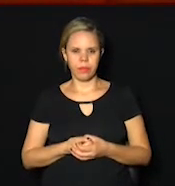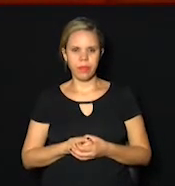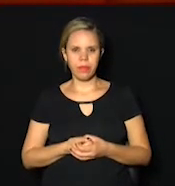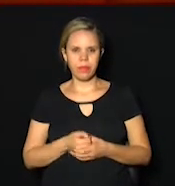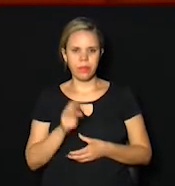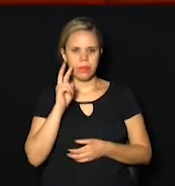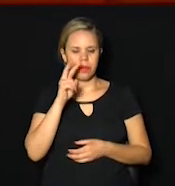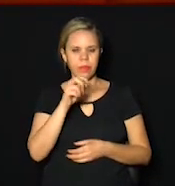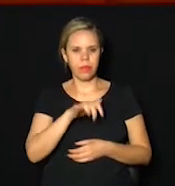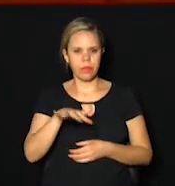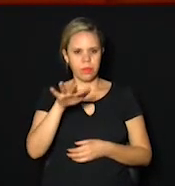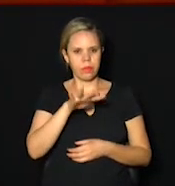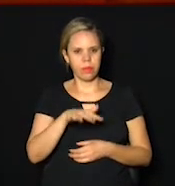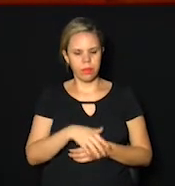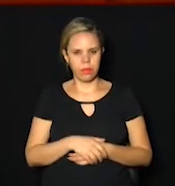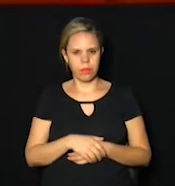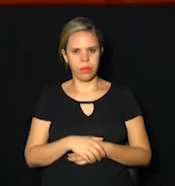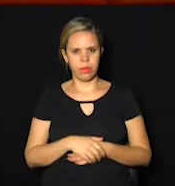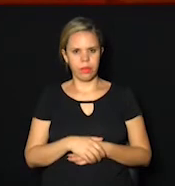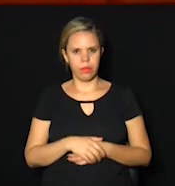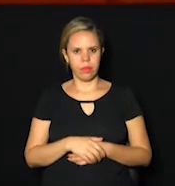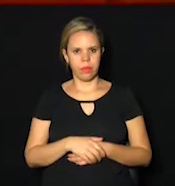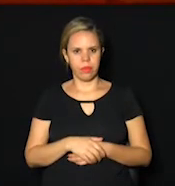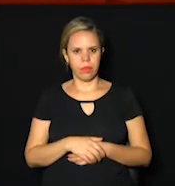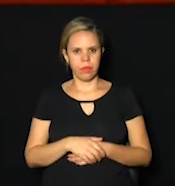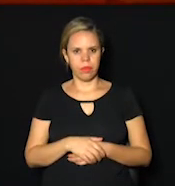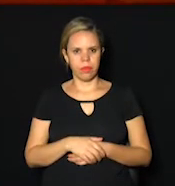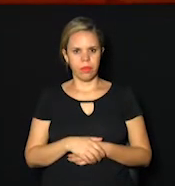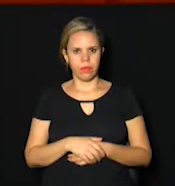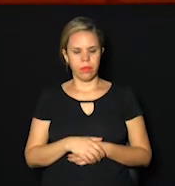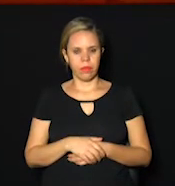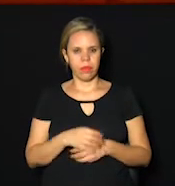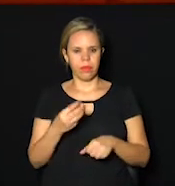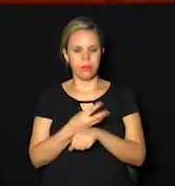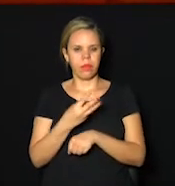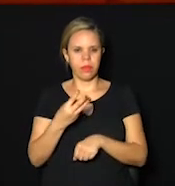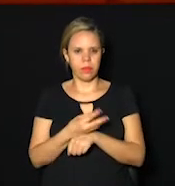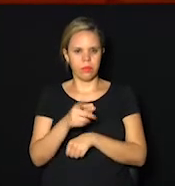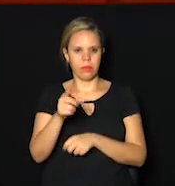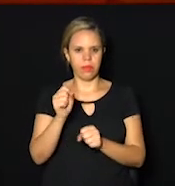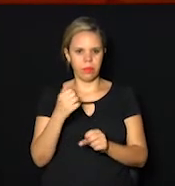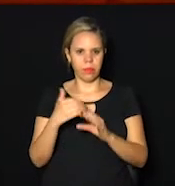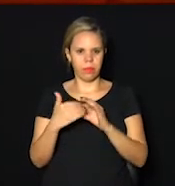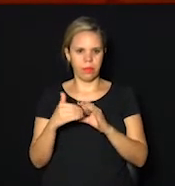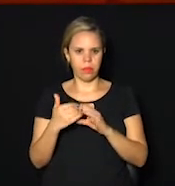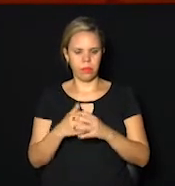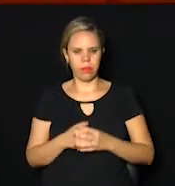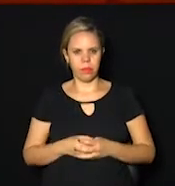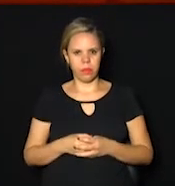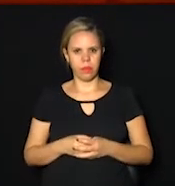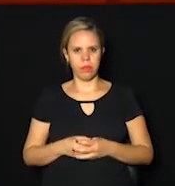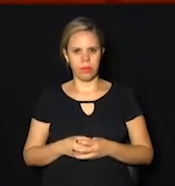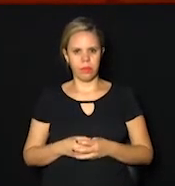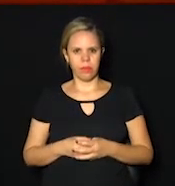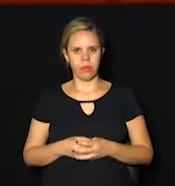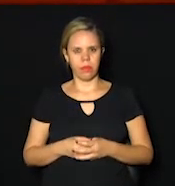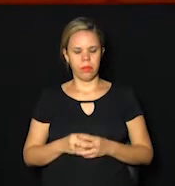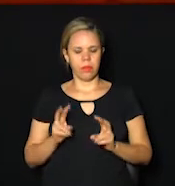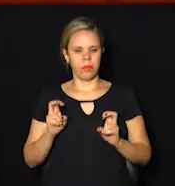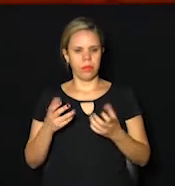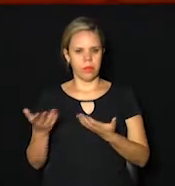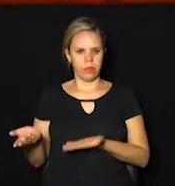o ambiente para o WhatsApp que vocês podem mandar mensagens e mandem mensagens a respeito